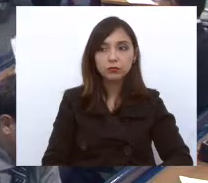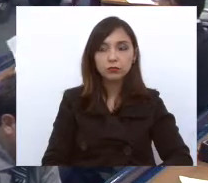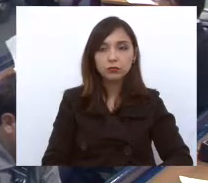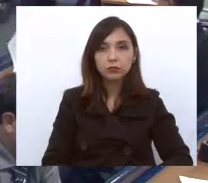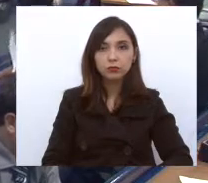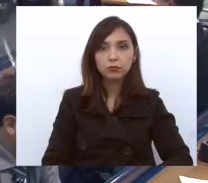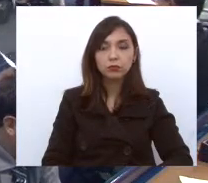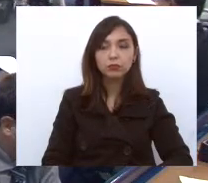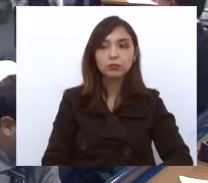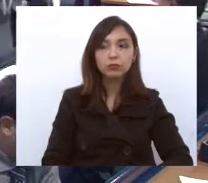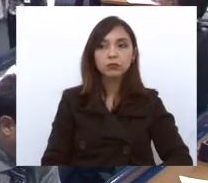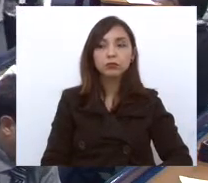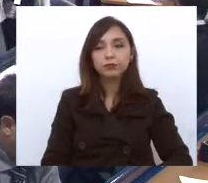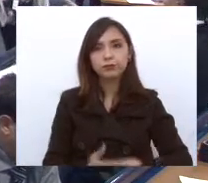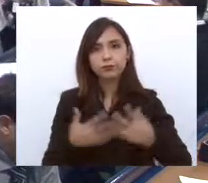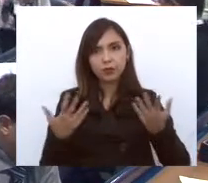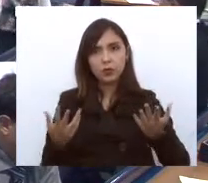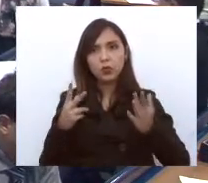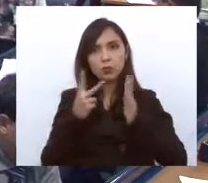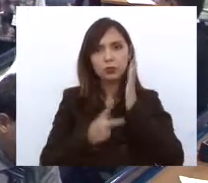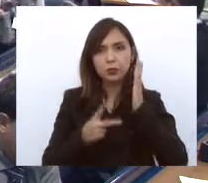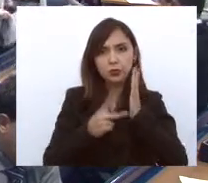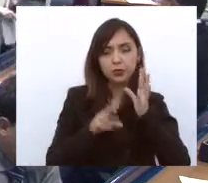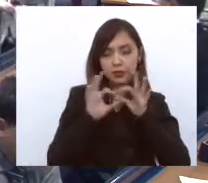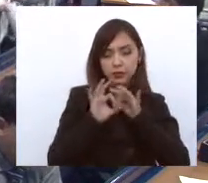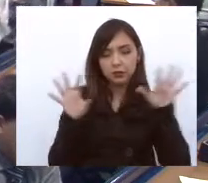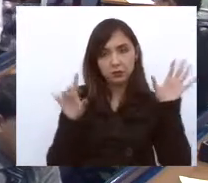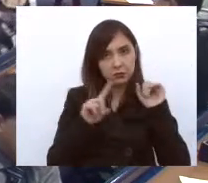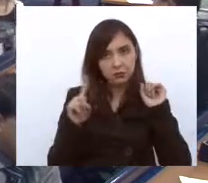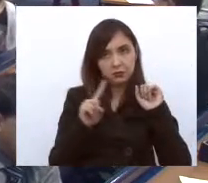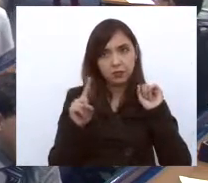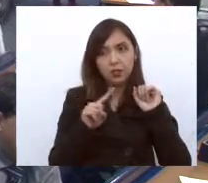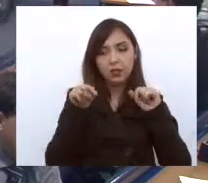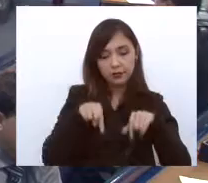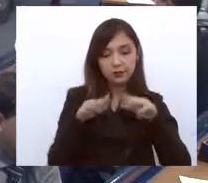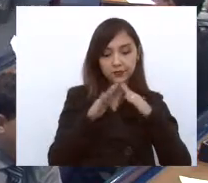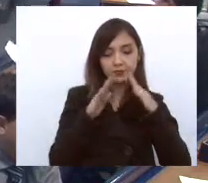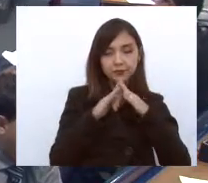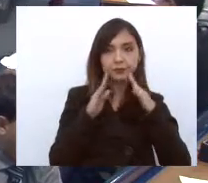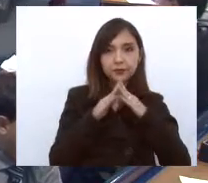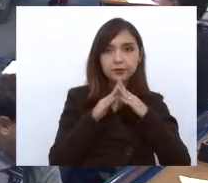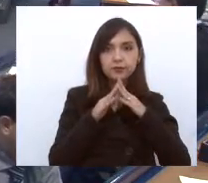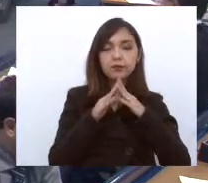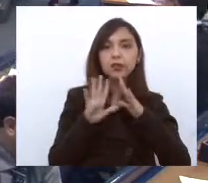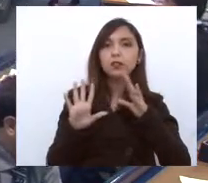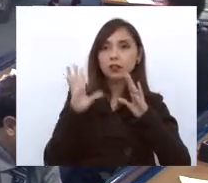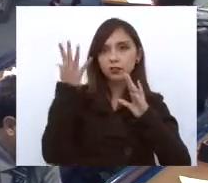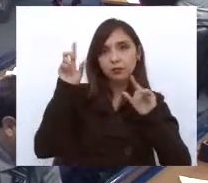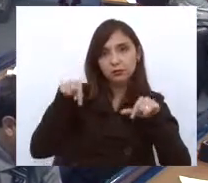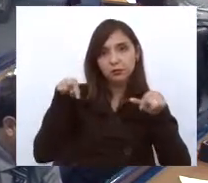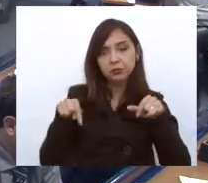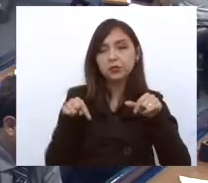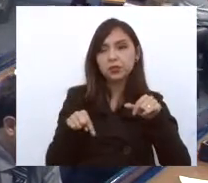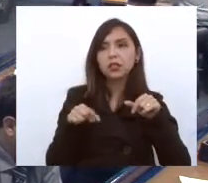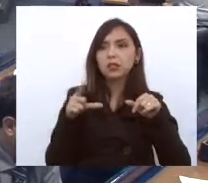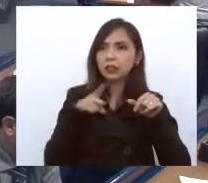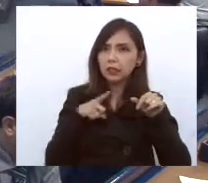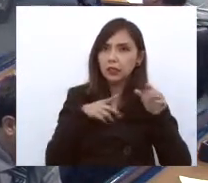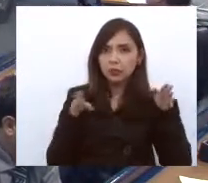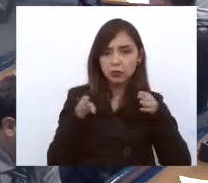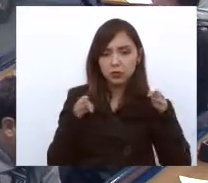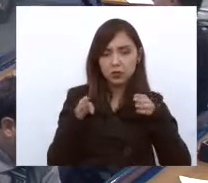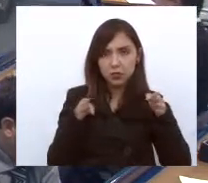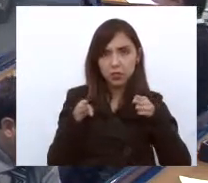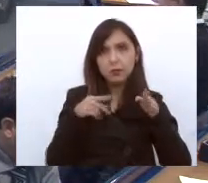Quando o projeto não é deliberado aqui na casa, como de fato aconteceu aqui, ele tem um tempo para